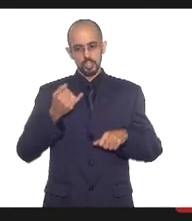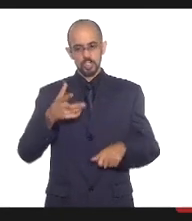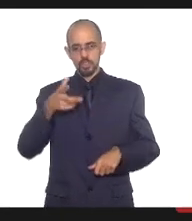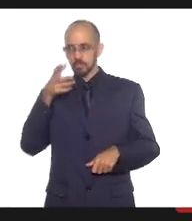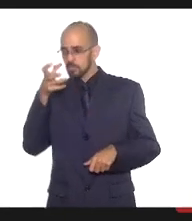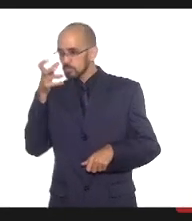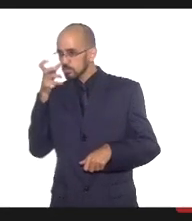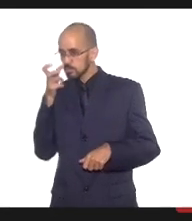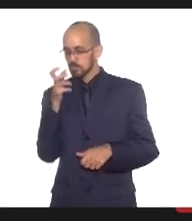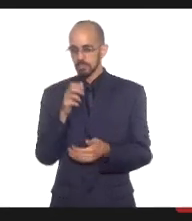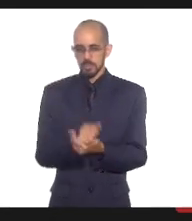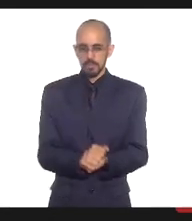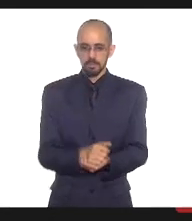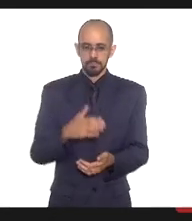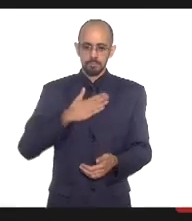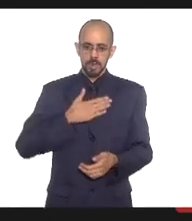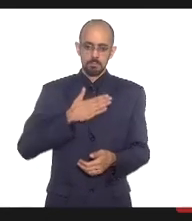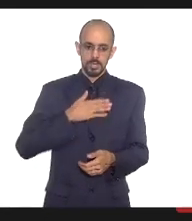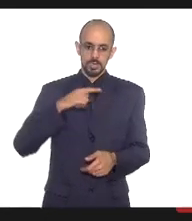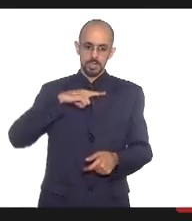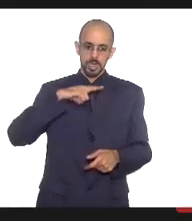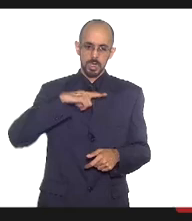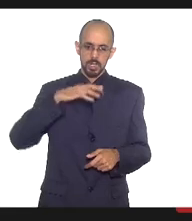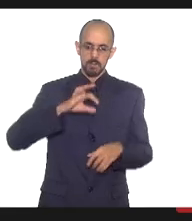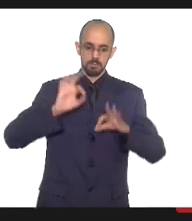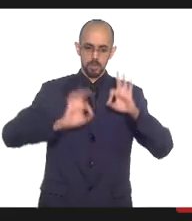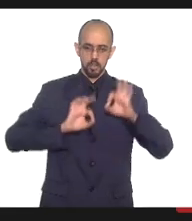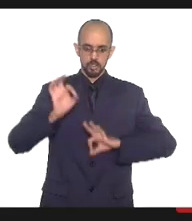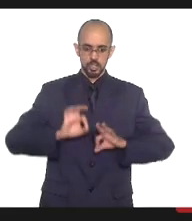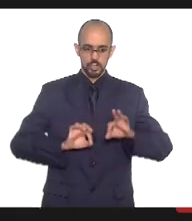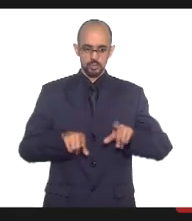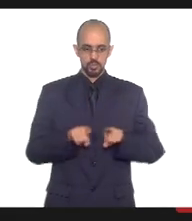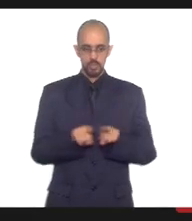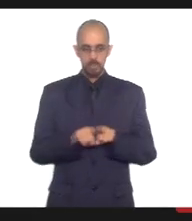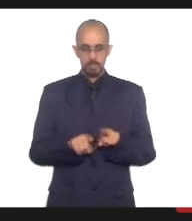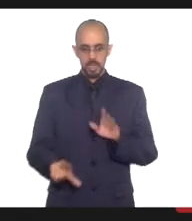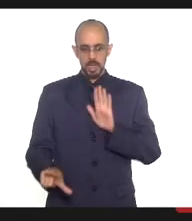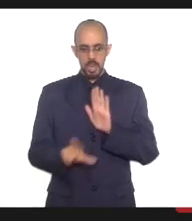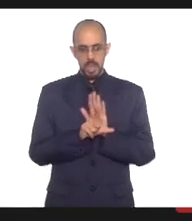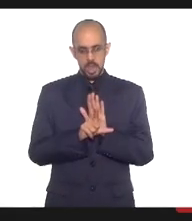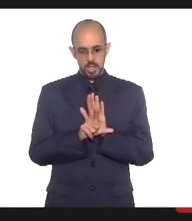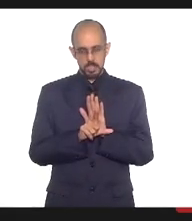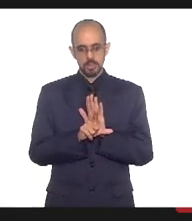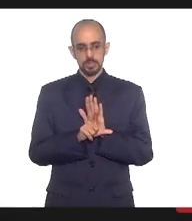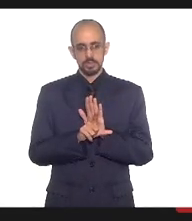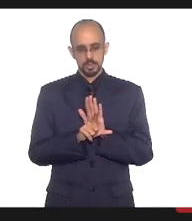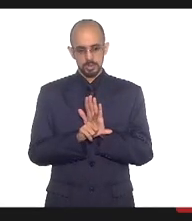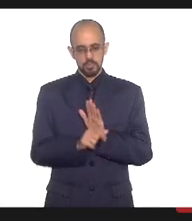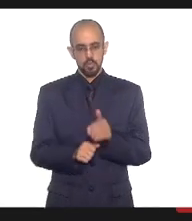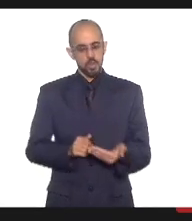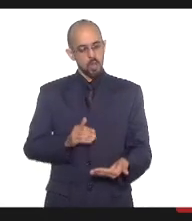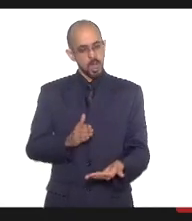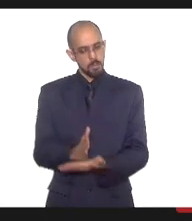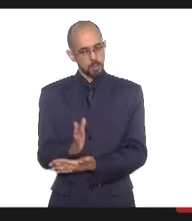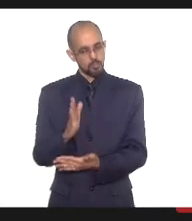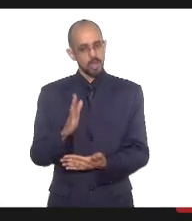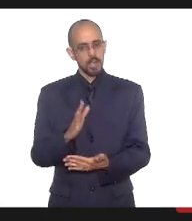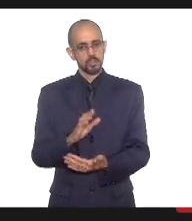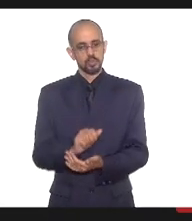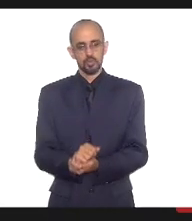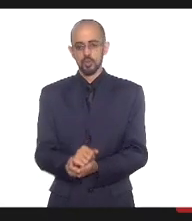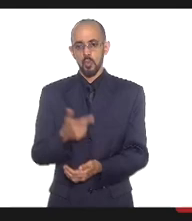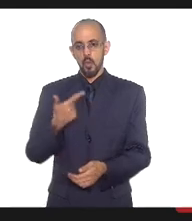estamos aqui desse lado para mim tem projetos aqui e até mês né que foram aprovadas um